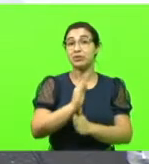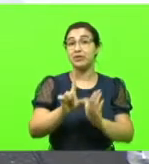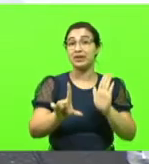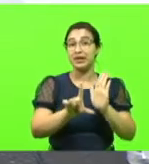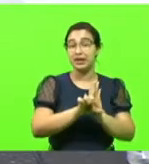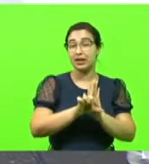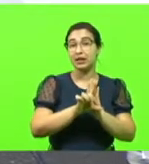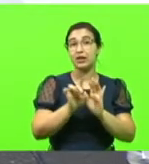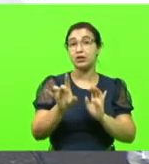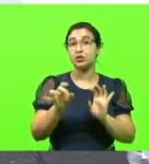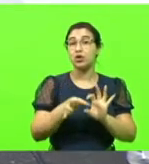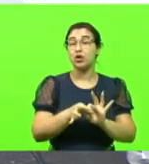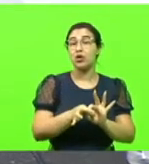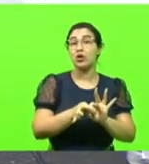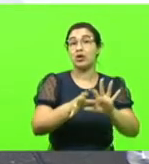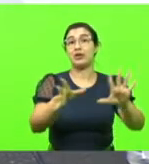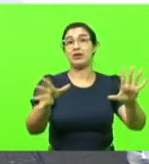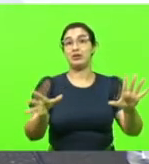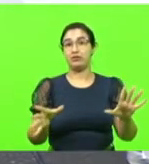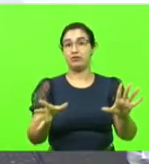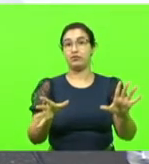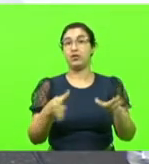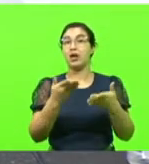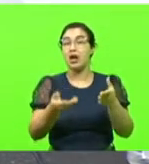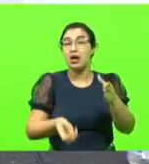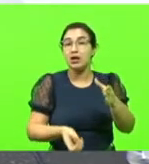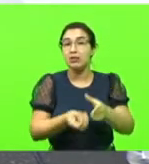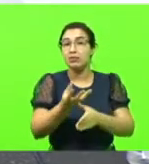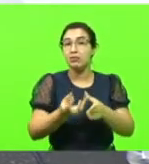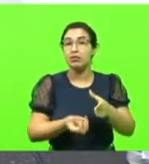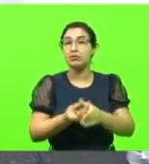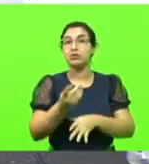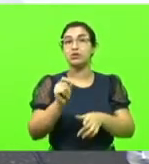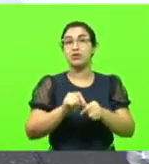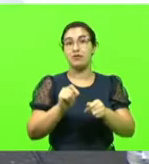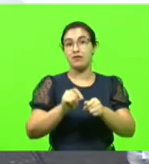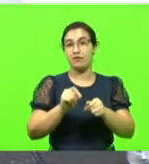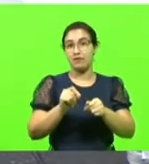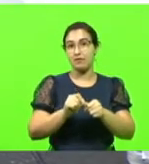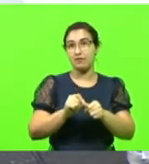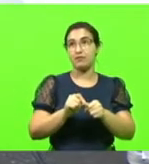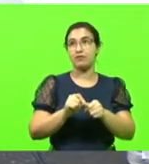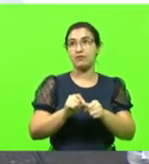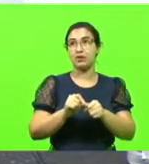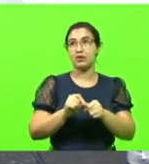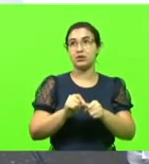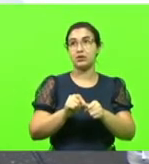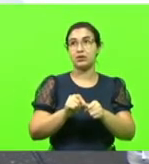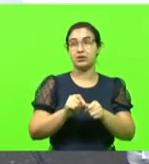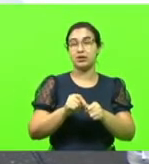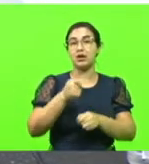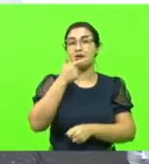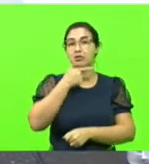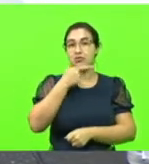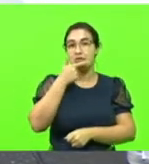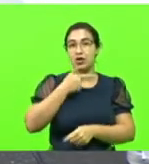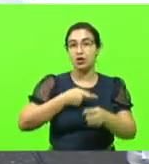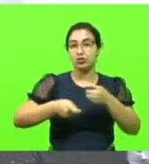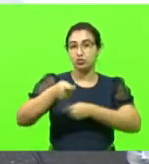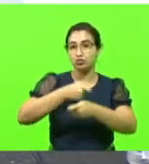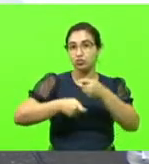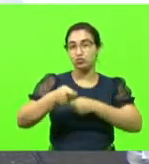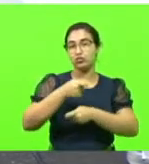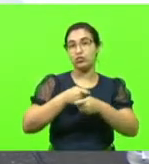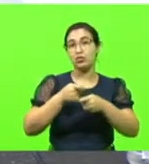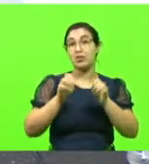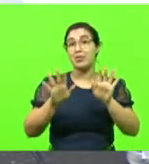autoriza o produtor a fazer o queijo artesanal e comercializar. Tem critérios